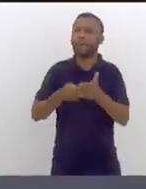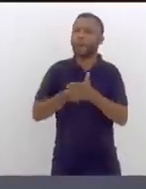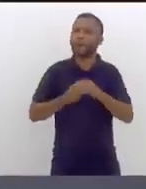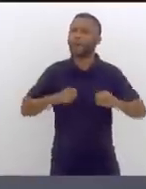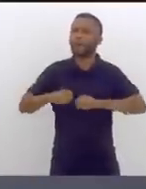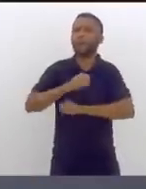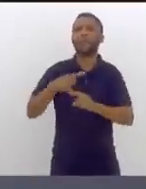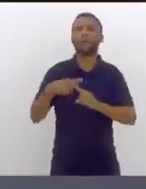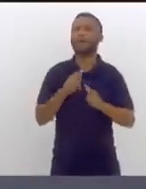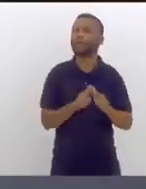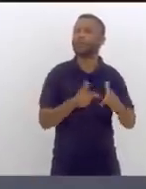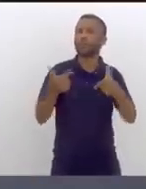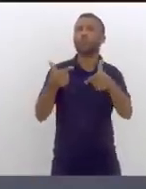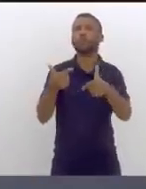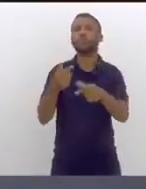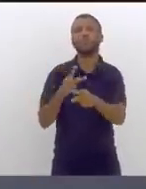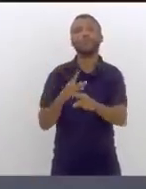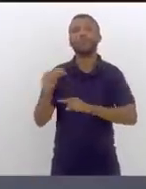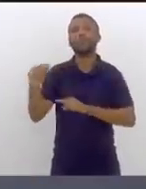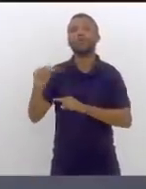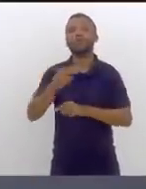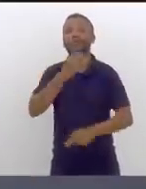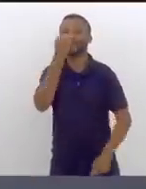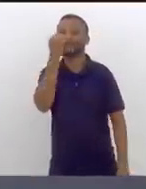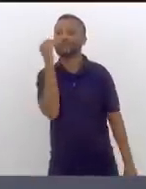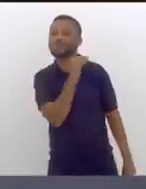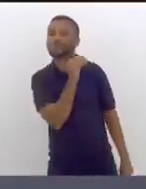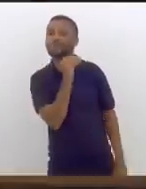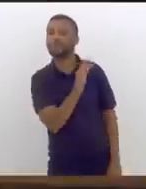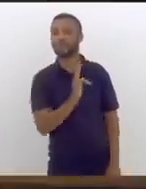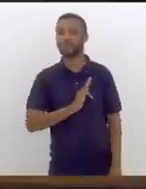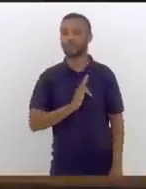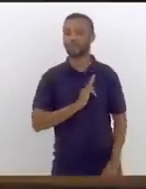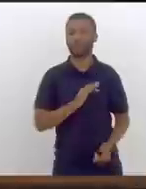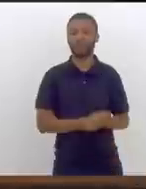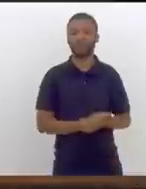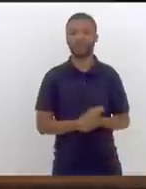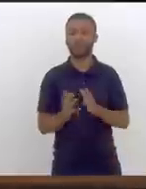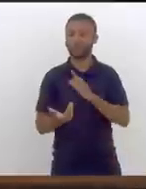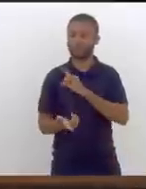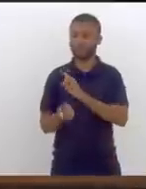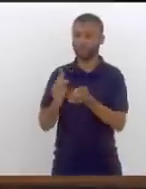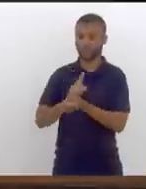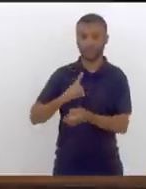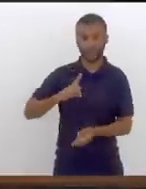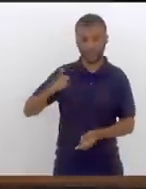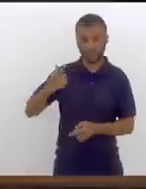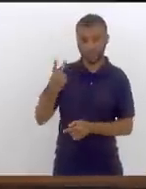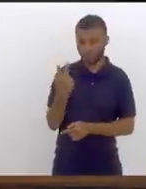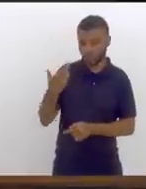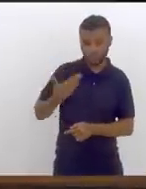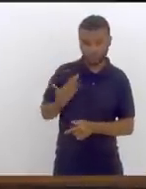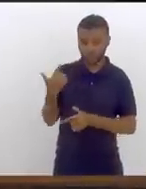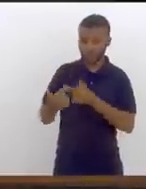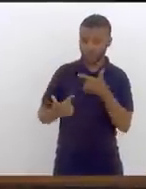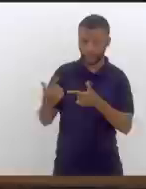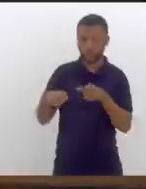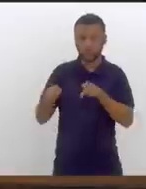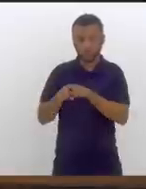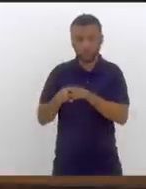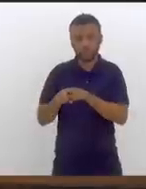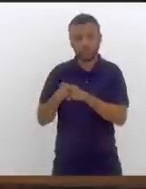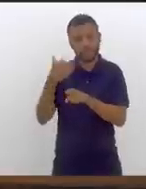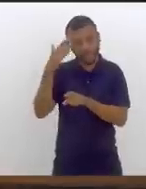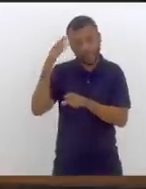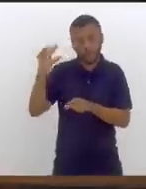muitos outros que foram eleitos e viraram as costas para tropa eu não fiz isso tá ali dois colegas que trabalharam comigo e sabe na minha posição e